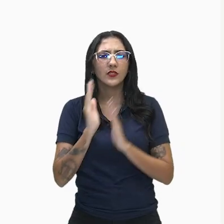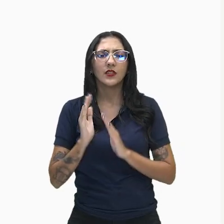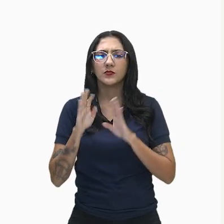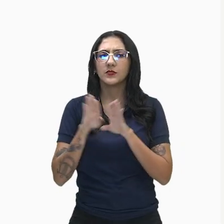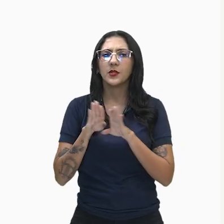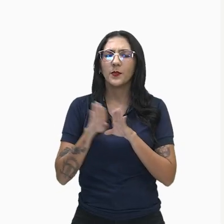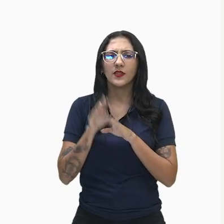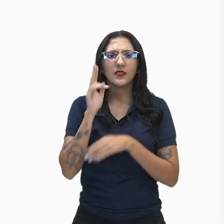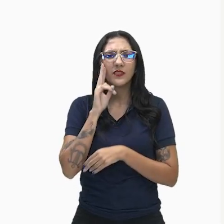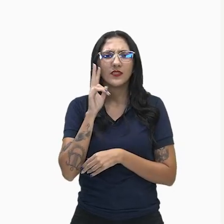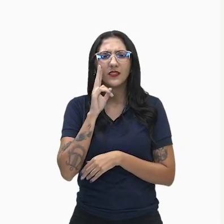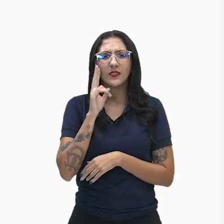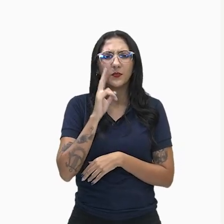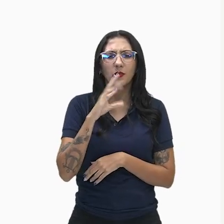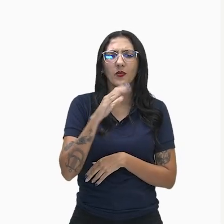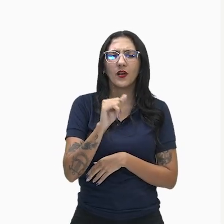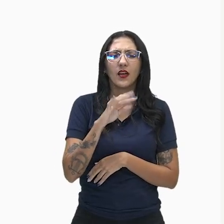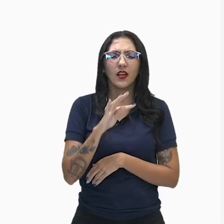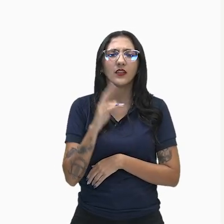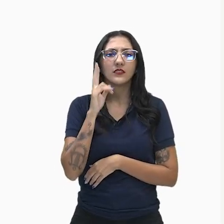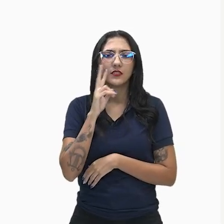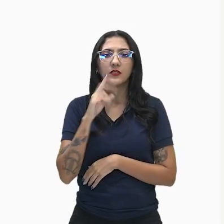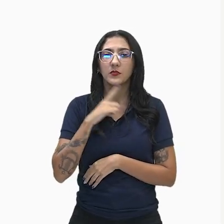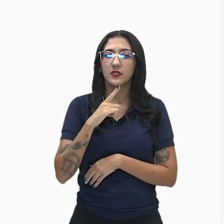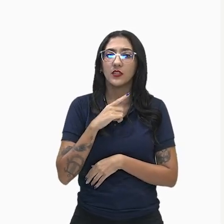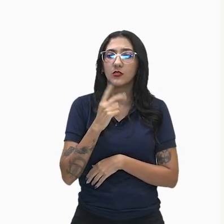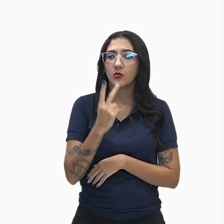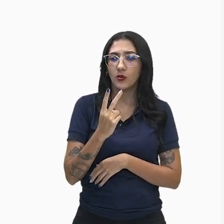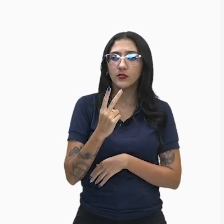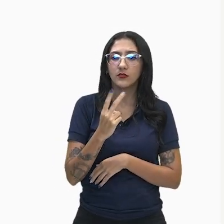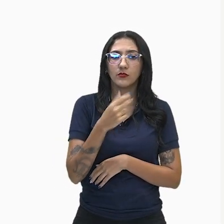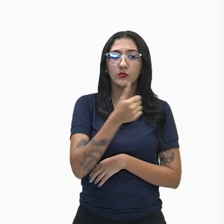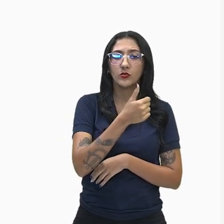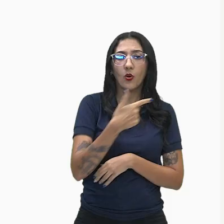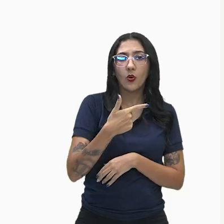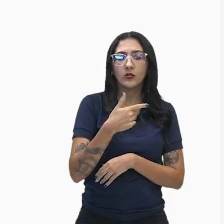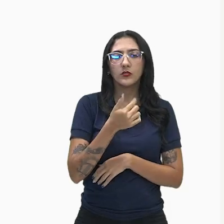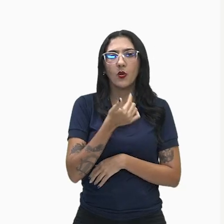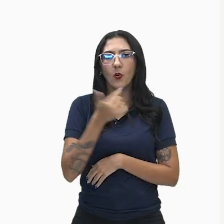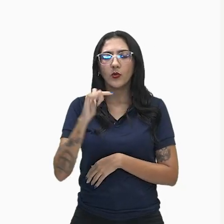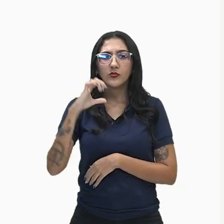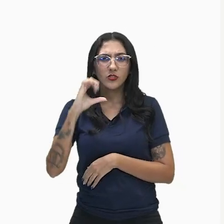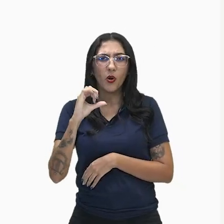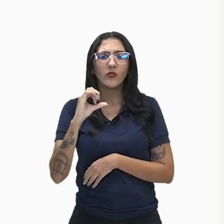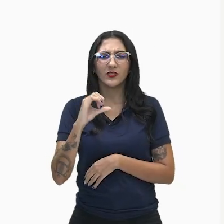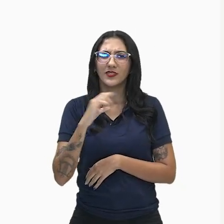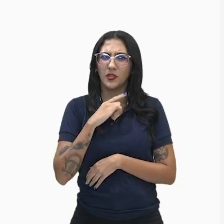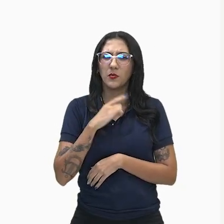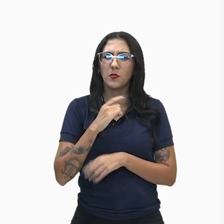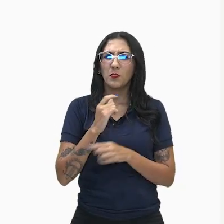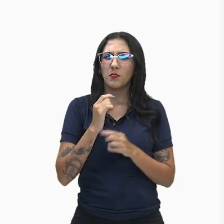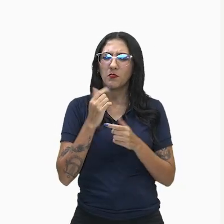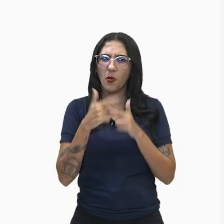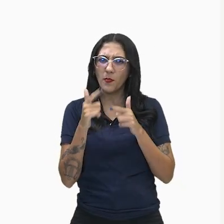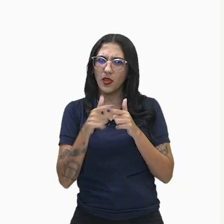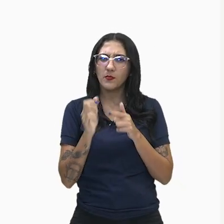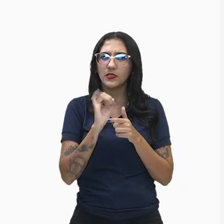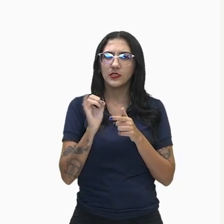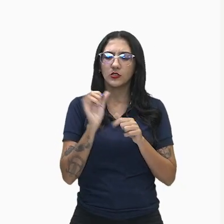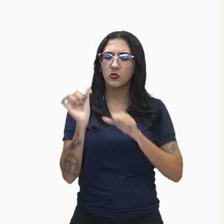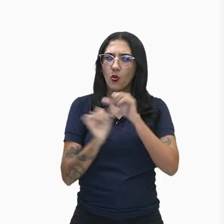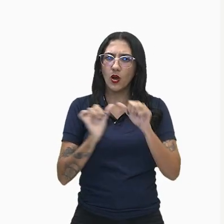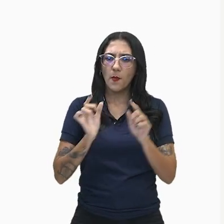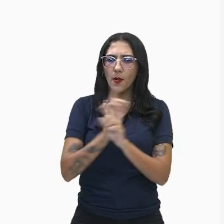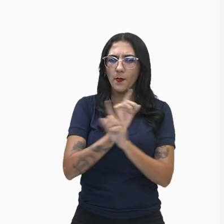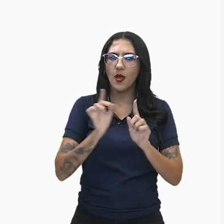vai influenciar? Eu tenho dois catetos, um mede 12 e o outro mede 9. Essa ordem importa? Não, alunos, não vai. Se você escolher primeiro